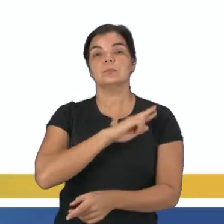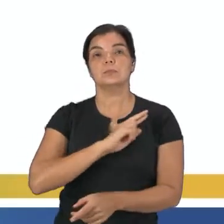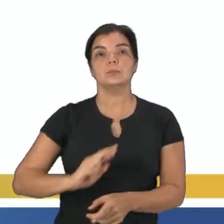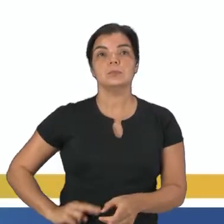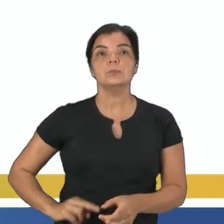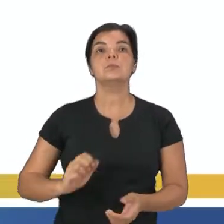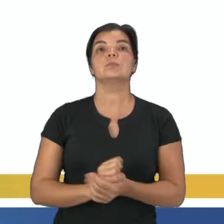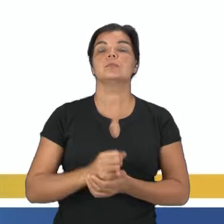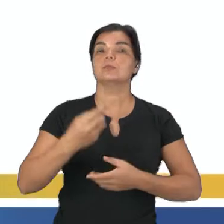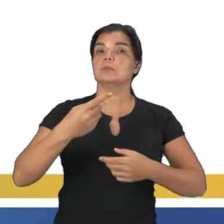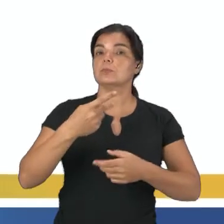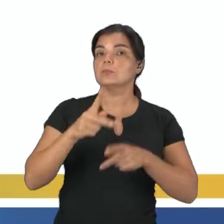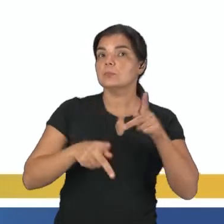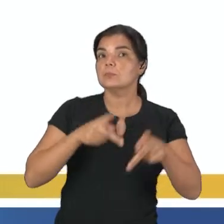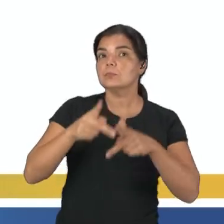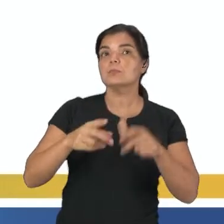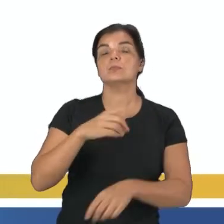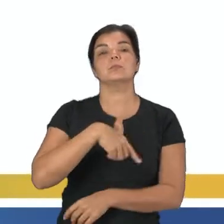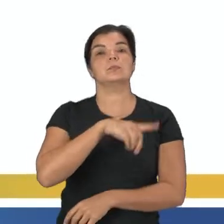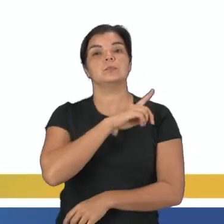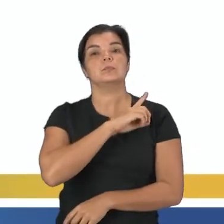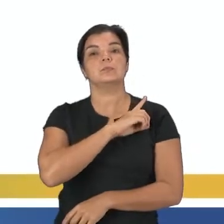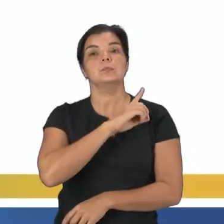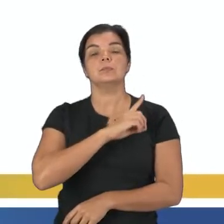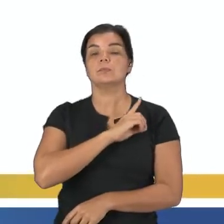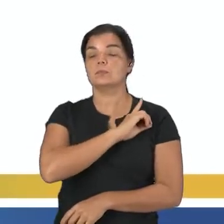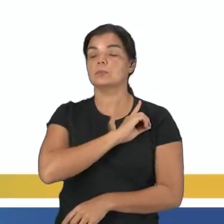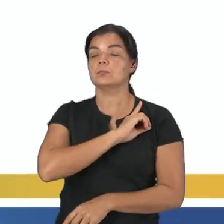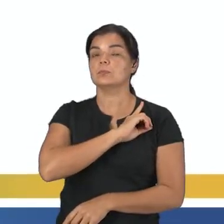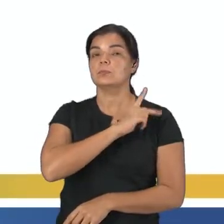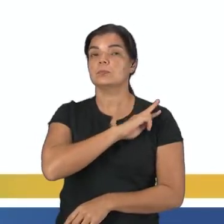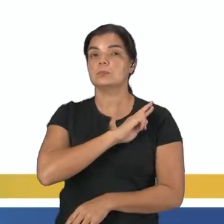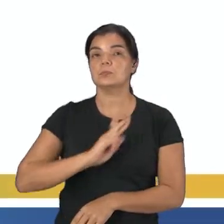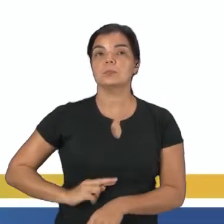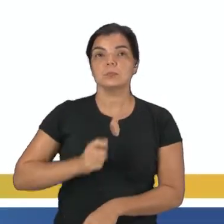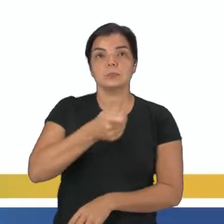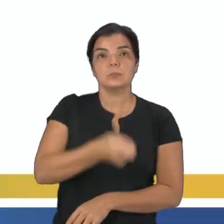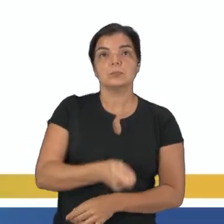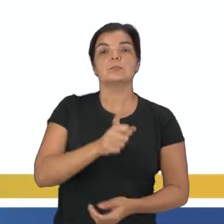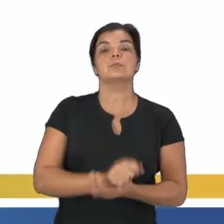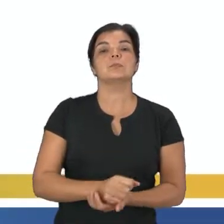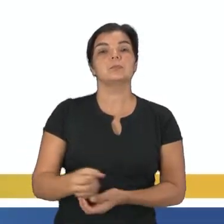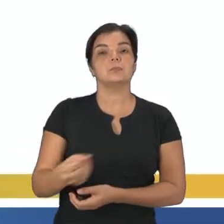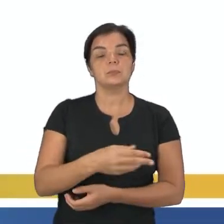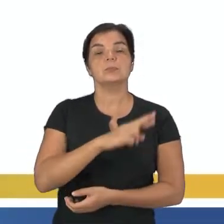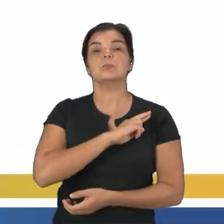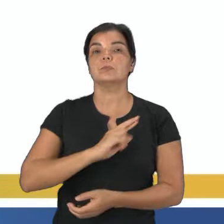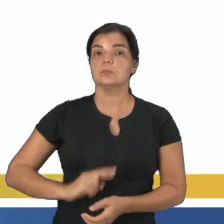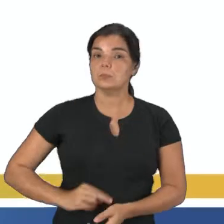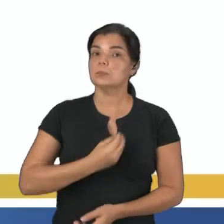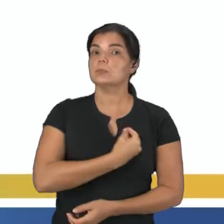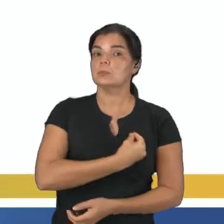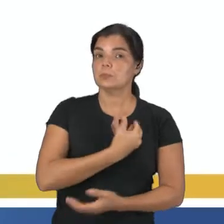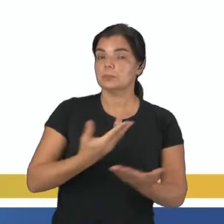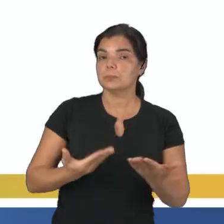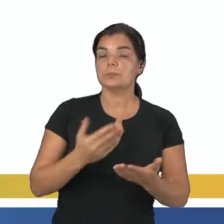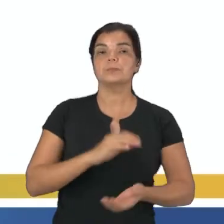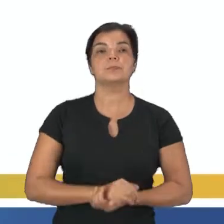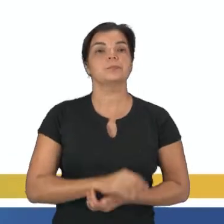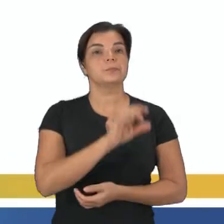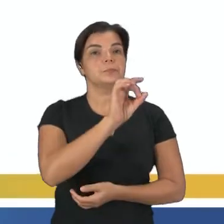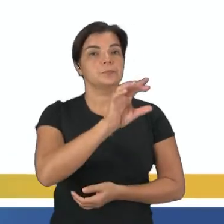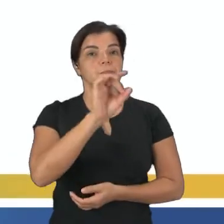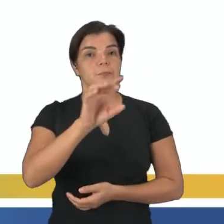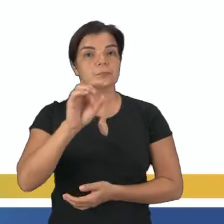ditadura militar e a chamada Nova República, que é a república que a gente vive e vivencia atualmente, certo? Então, cada um